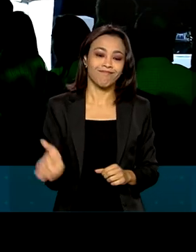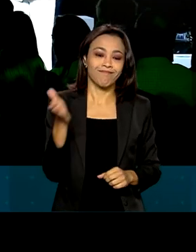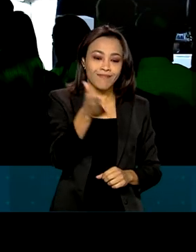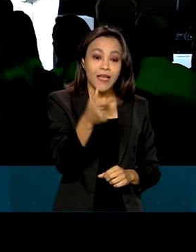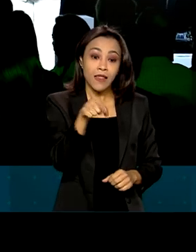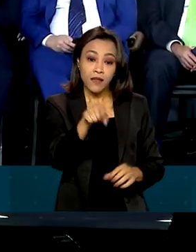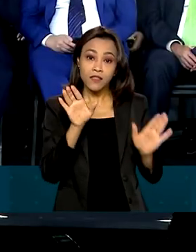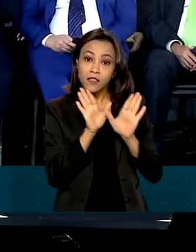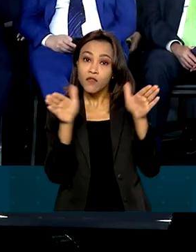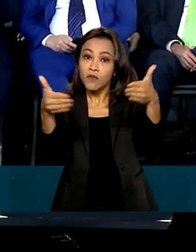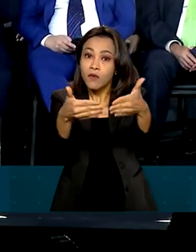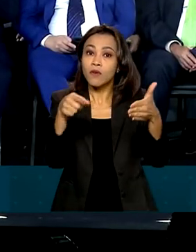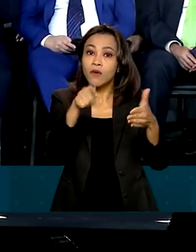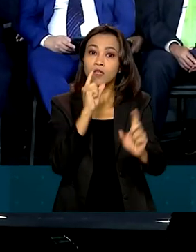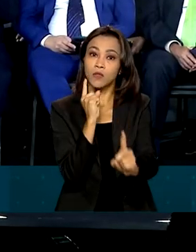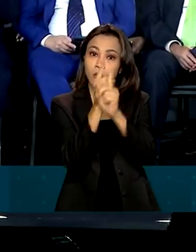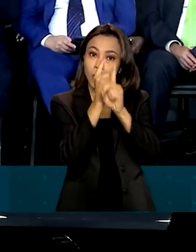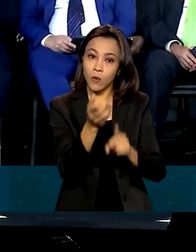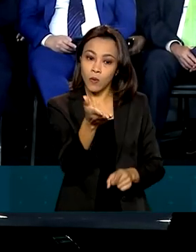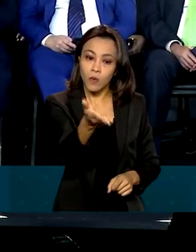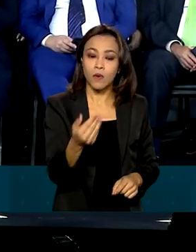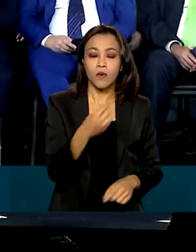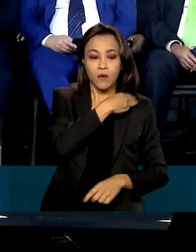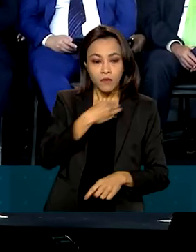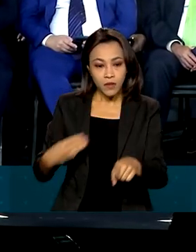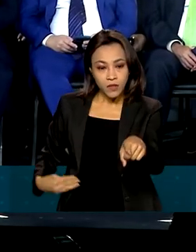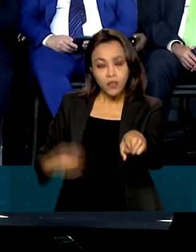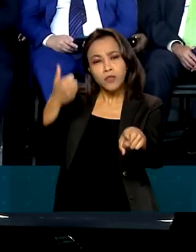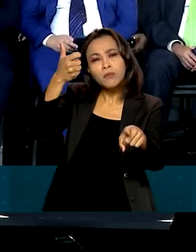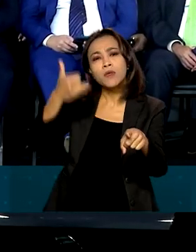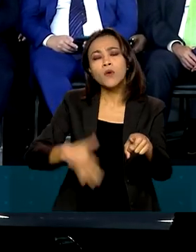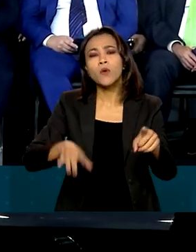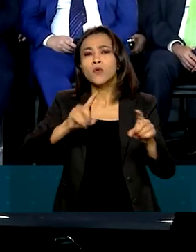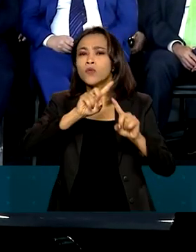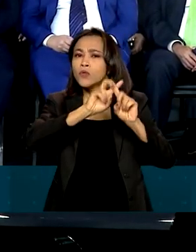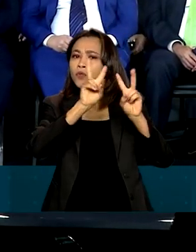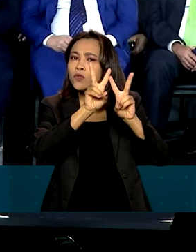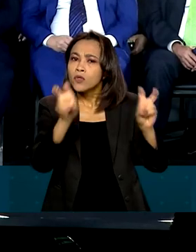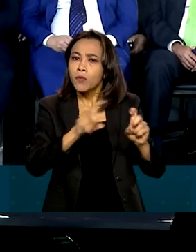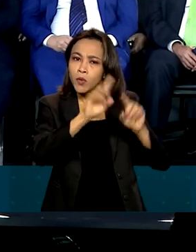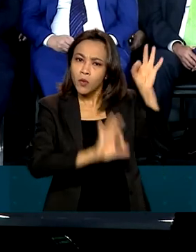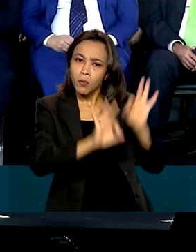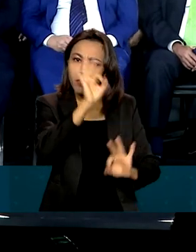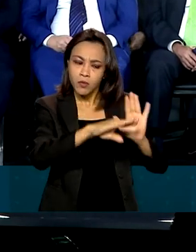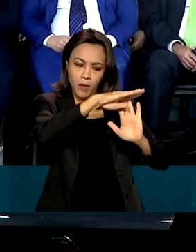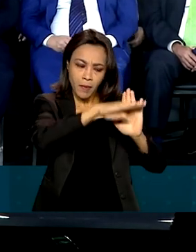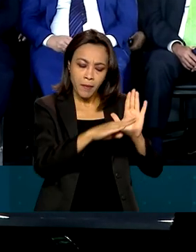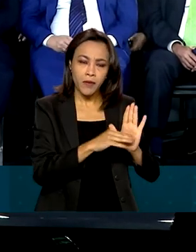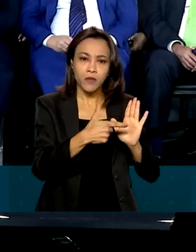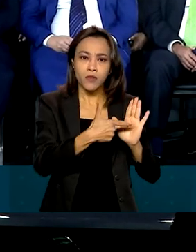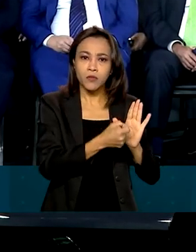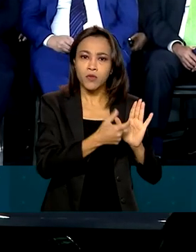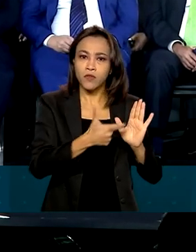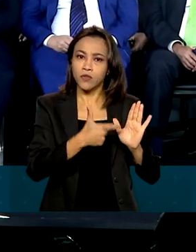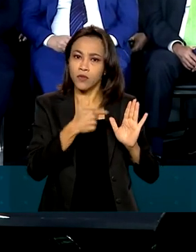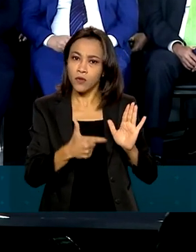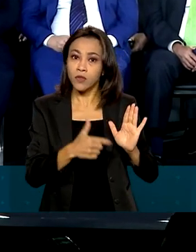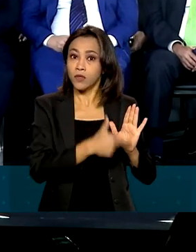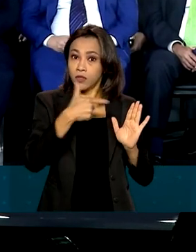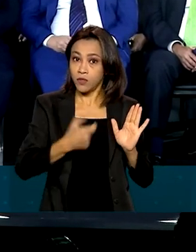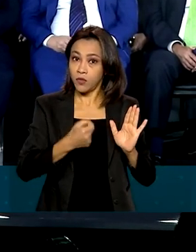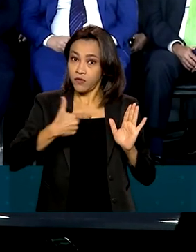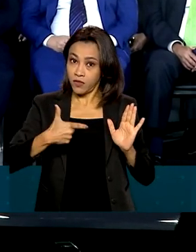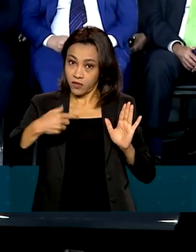do Agronegócio, o ministro da Agricultura citou o Plano Safra 2022-23, que tem foco na agricultura